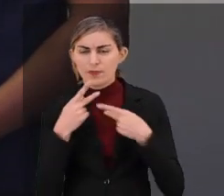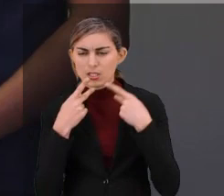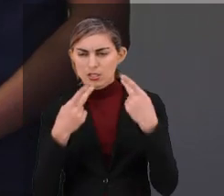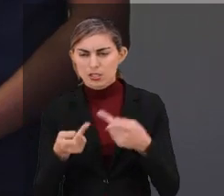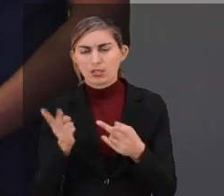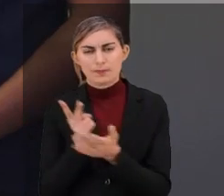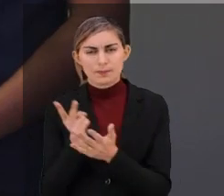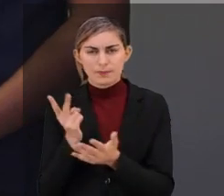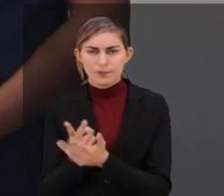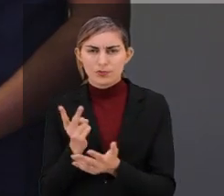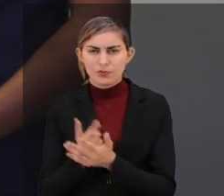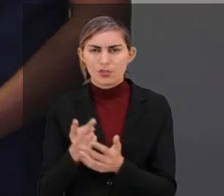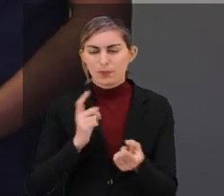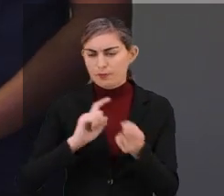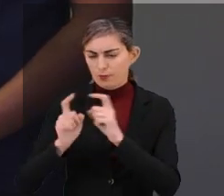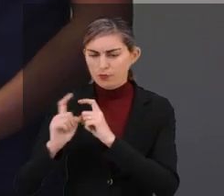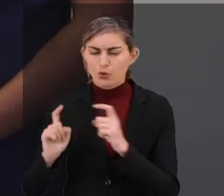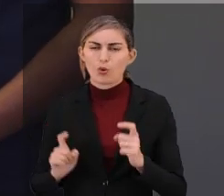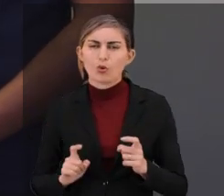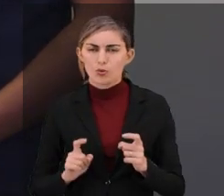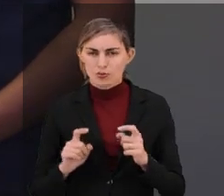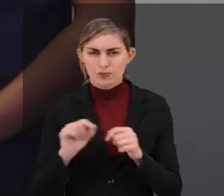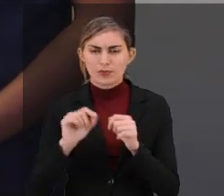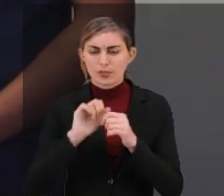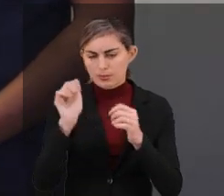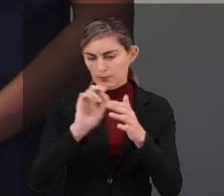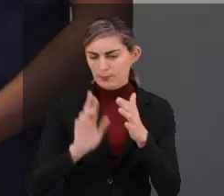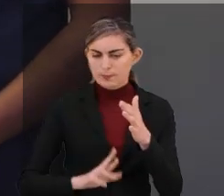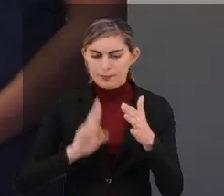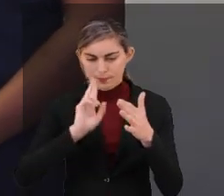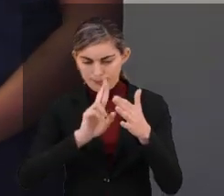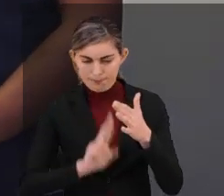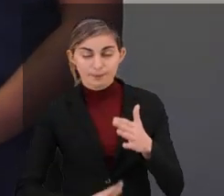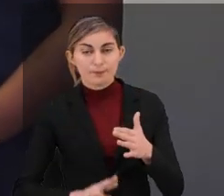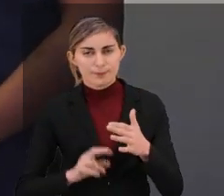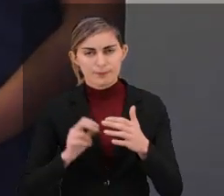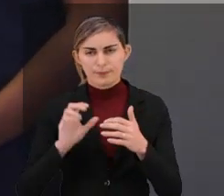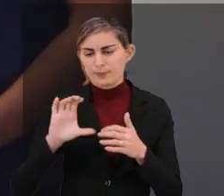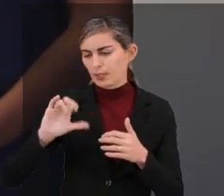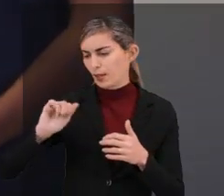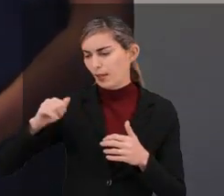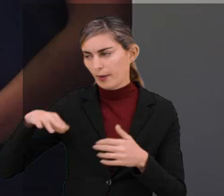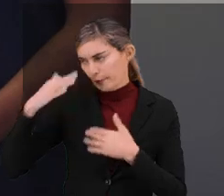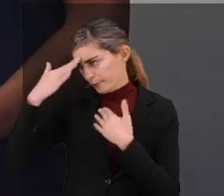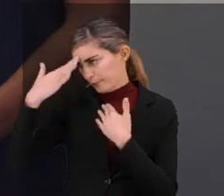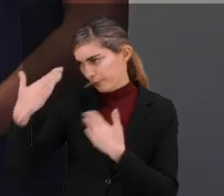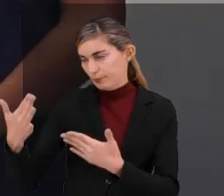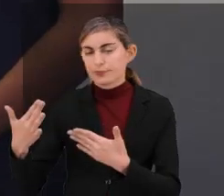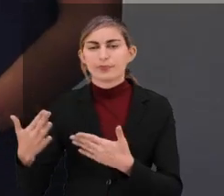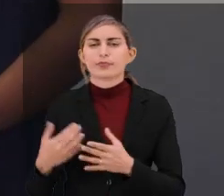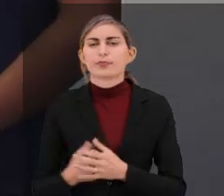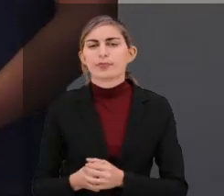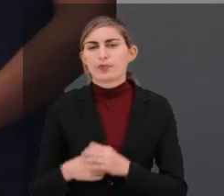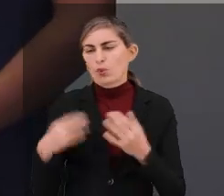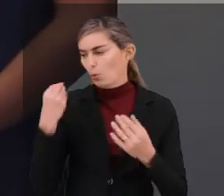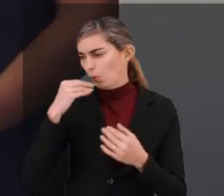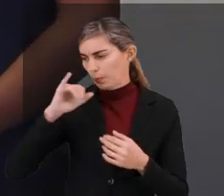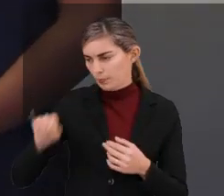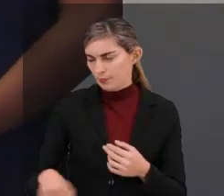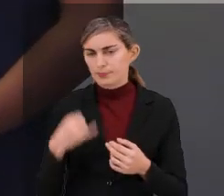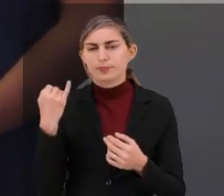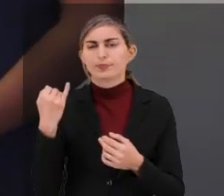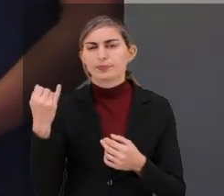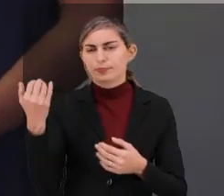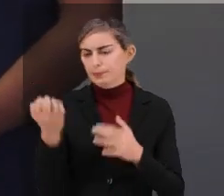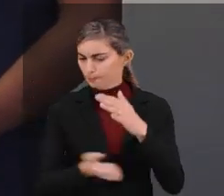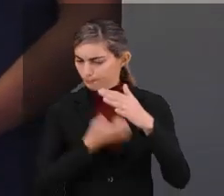visitar sempre os fóruns e fazer as atividades. Caio, quero te agradecer de antemão a oportunidade.